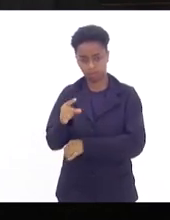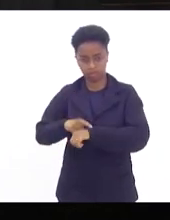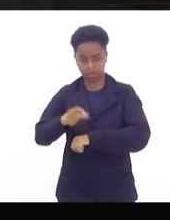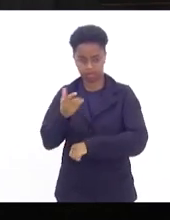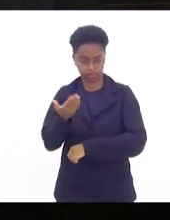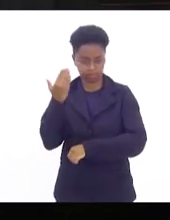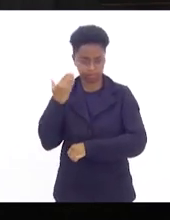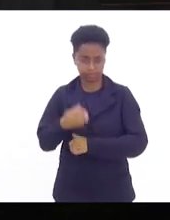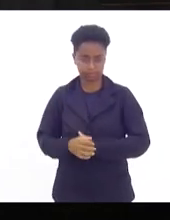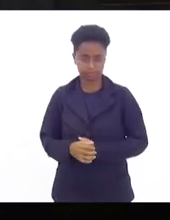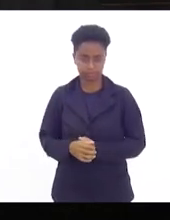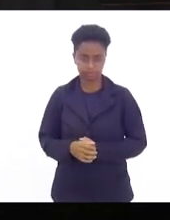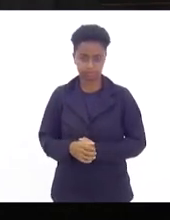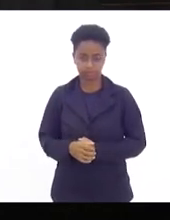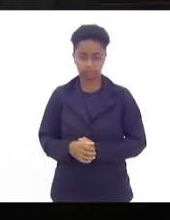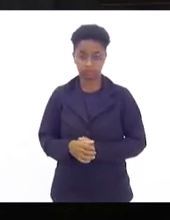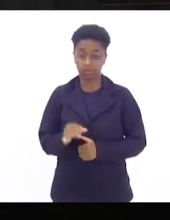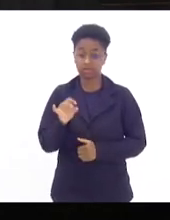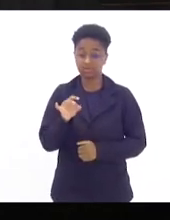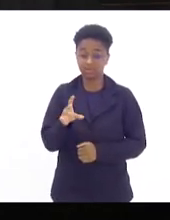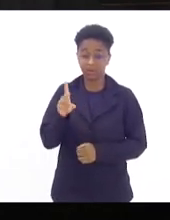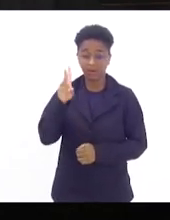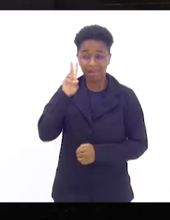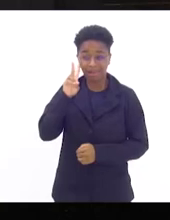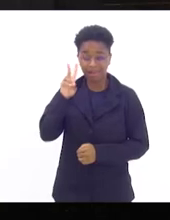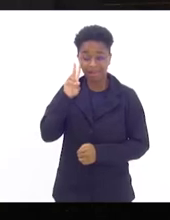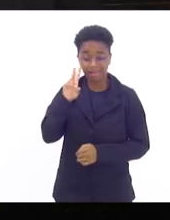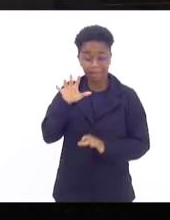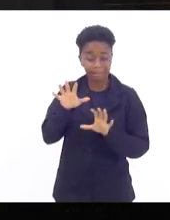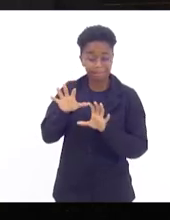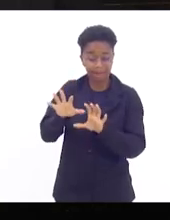Episódio que só de lembrar